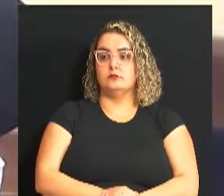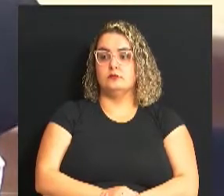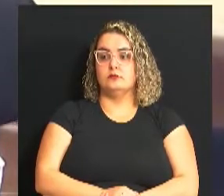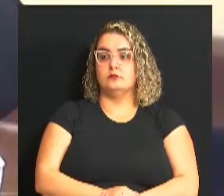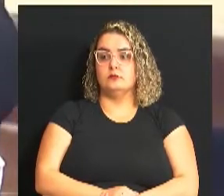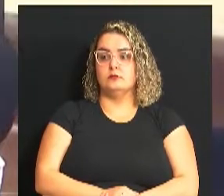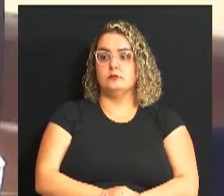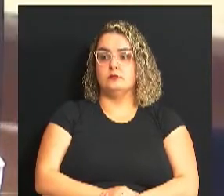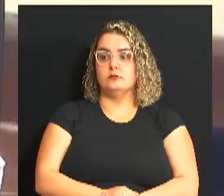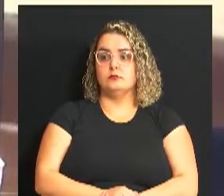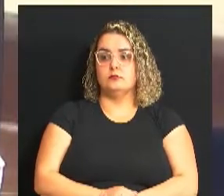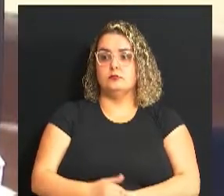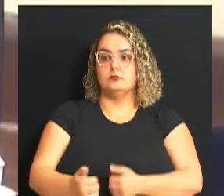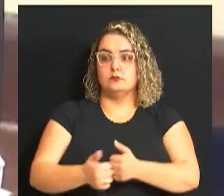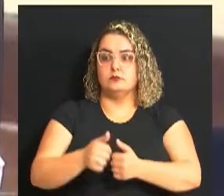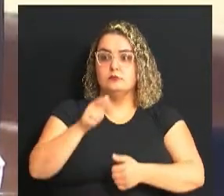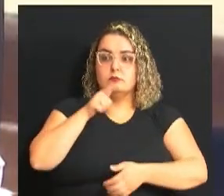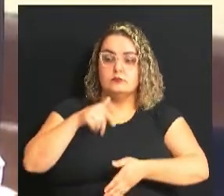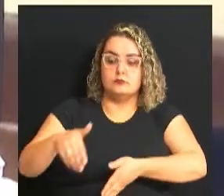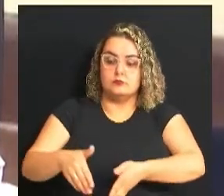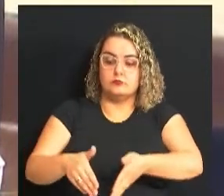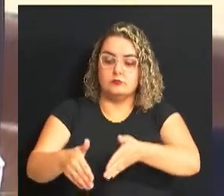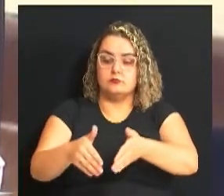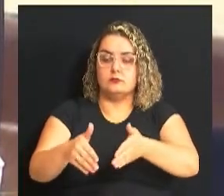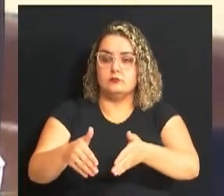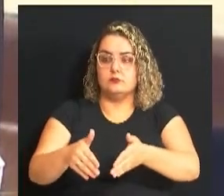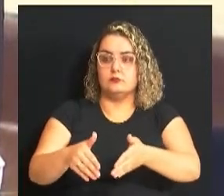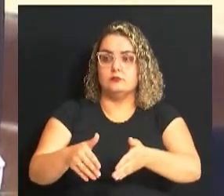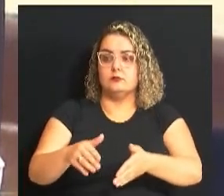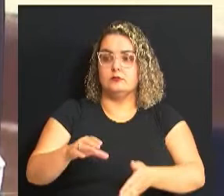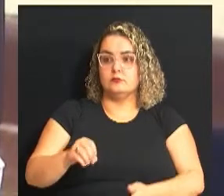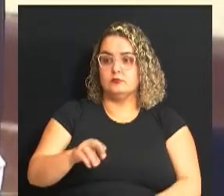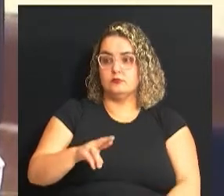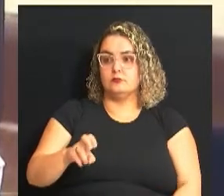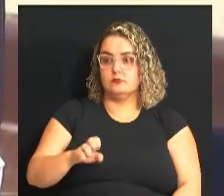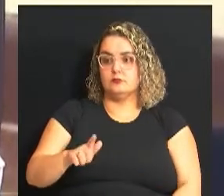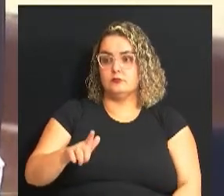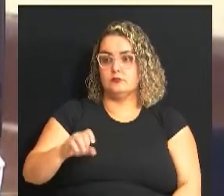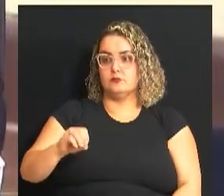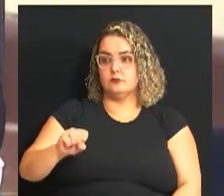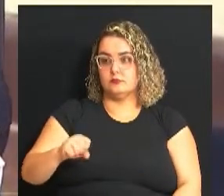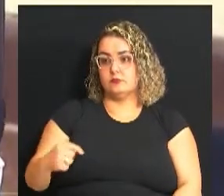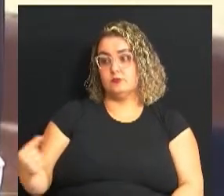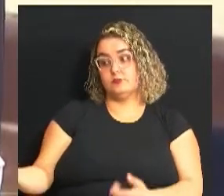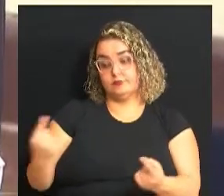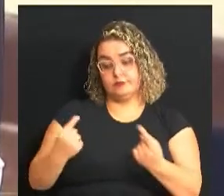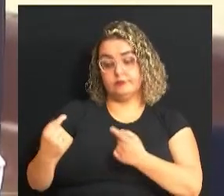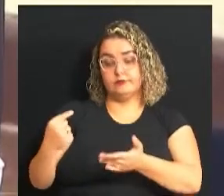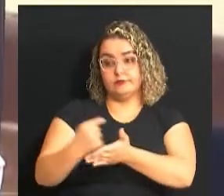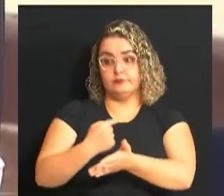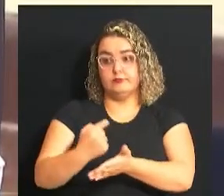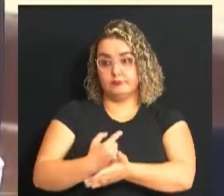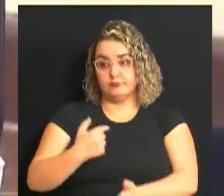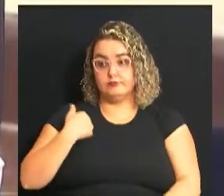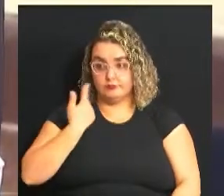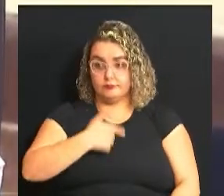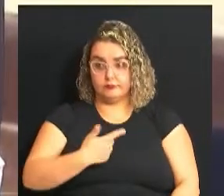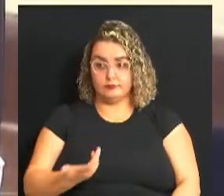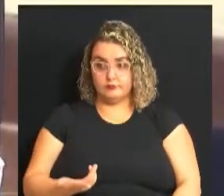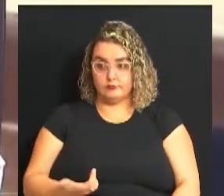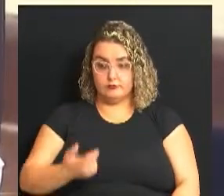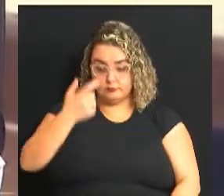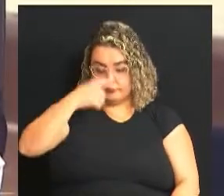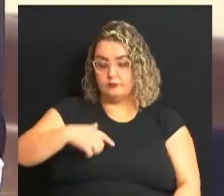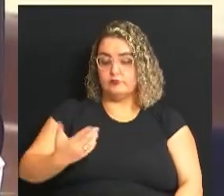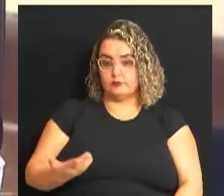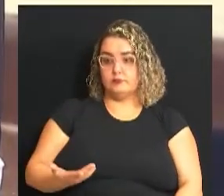beirando a rios, a córregos, né? Porque aí eu sou questionada, porque, veja, a gente fica, eu fico